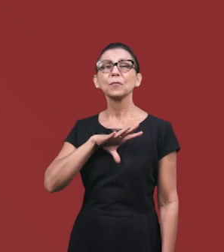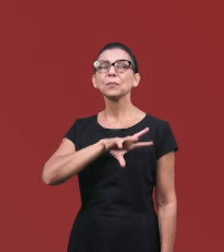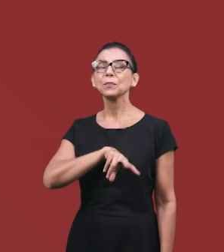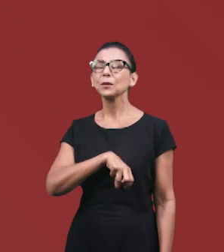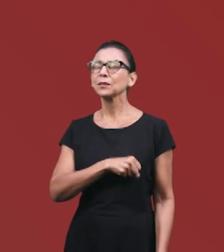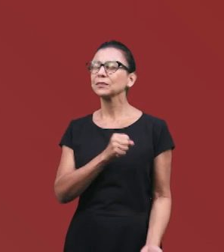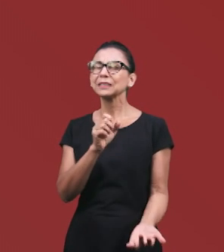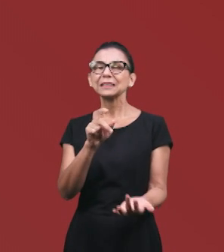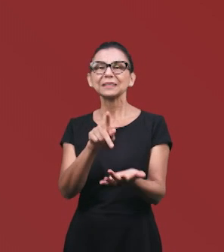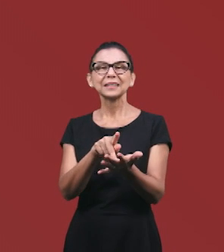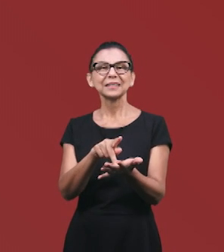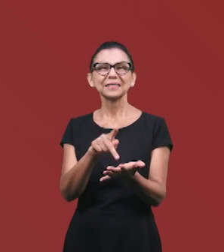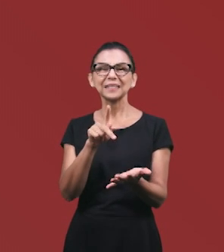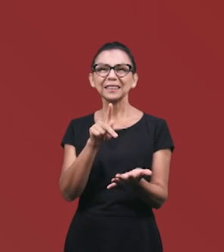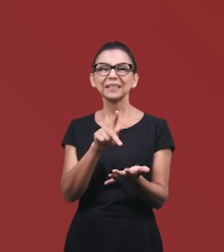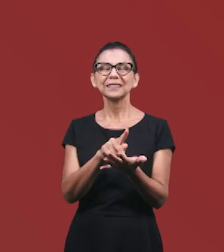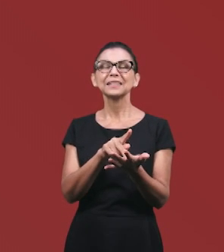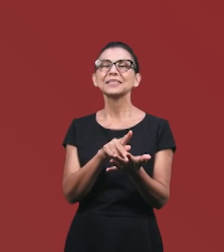O amor